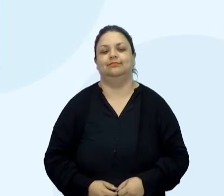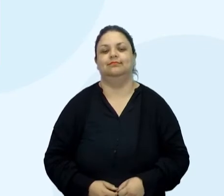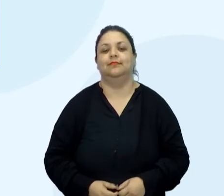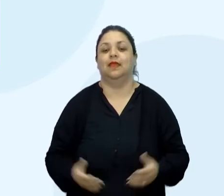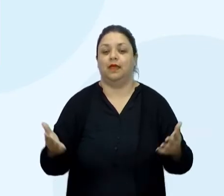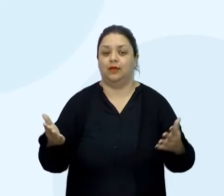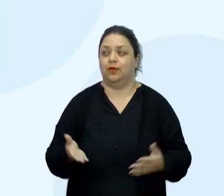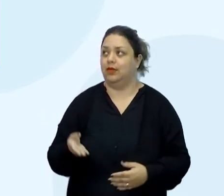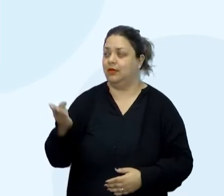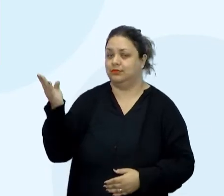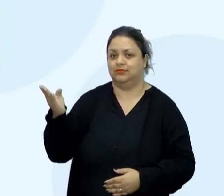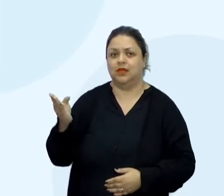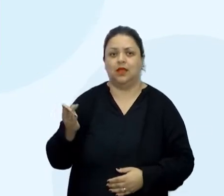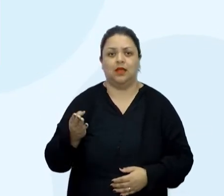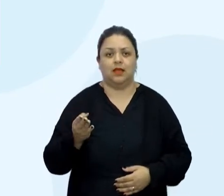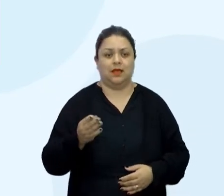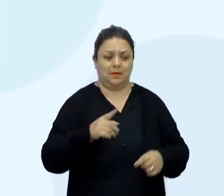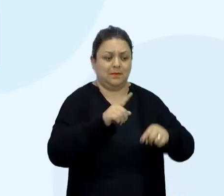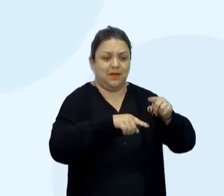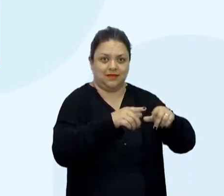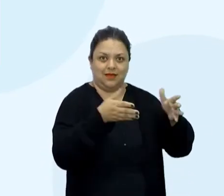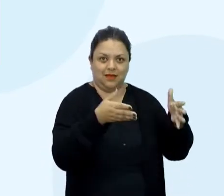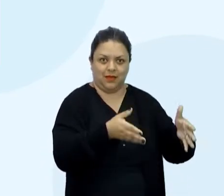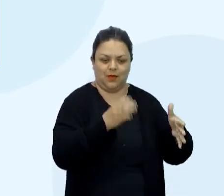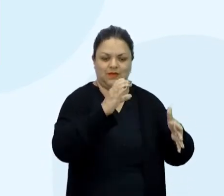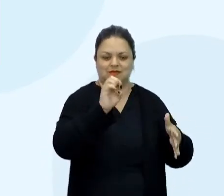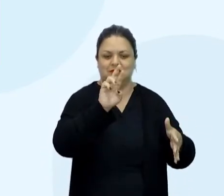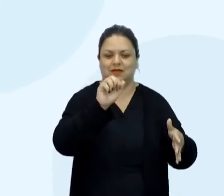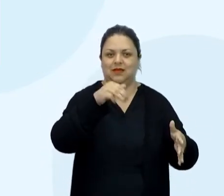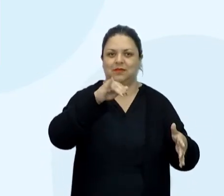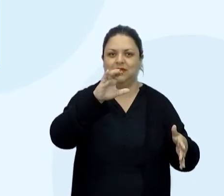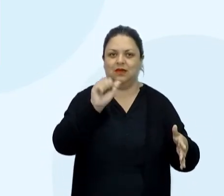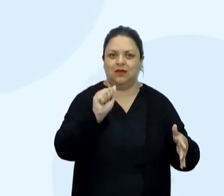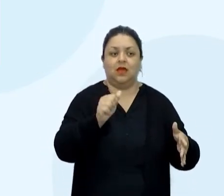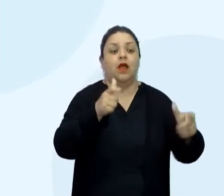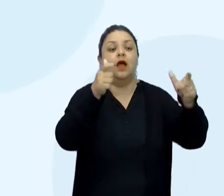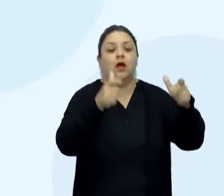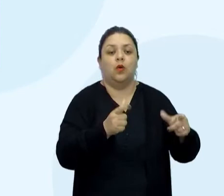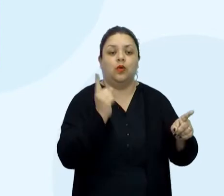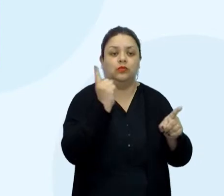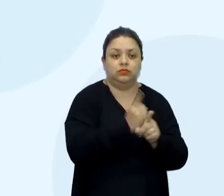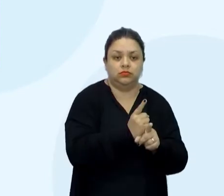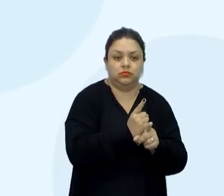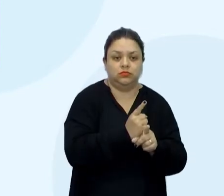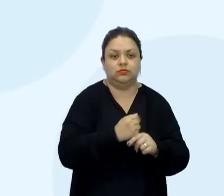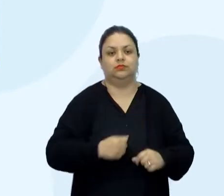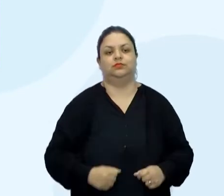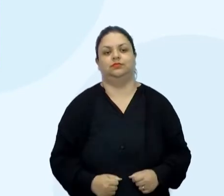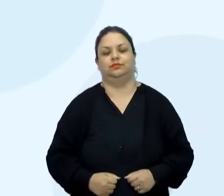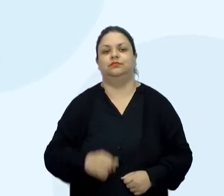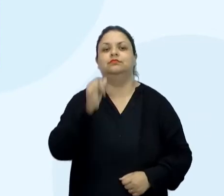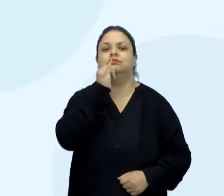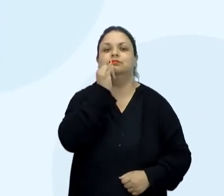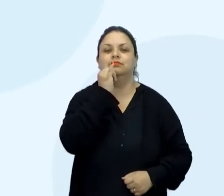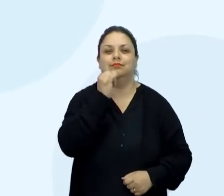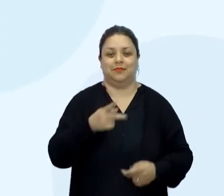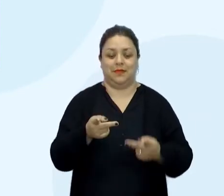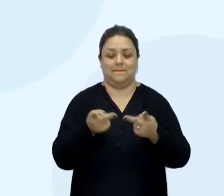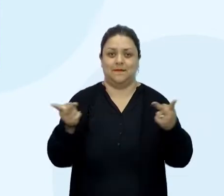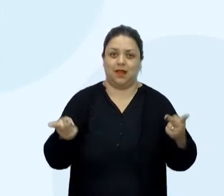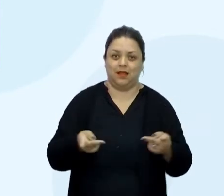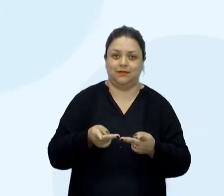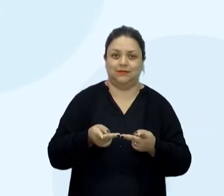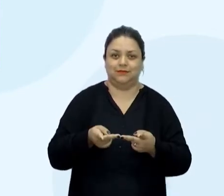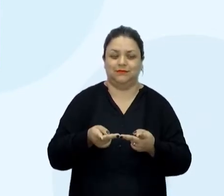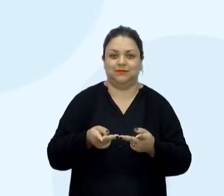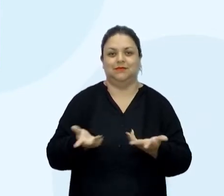materiais cerâmicos. Eles podem ser utilizados aí como louça doméstica, que é um material refratário, né, que você coloca